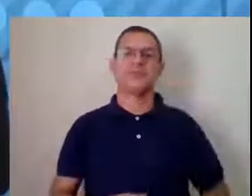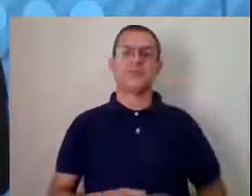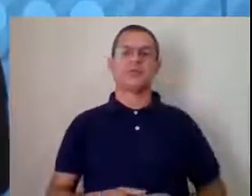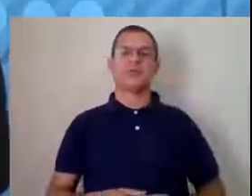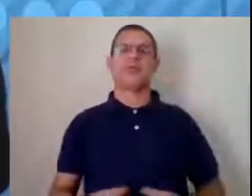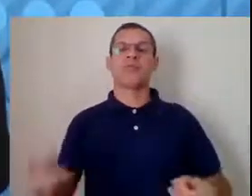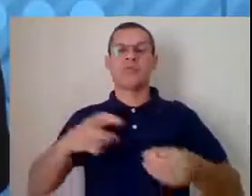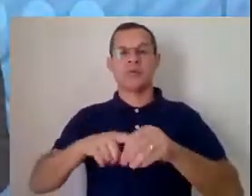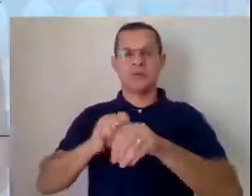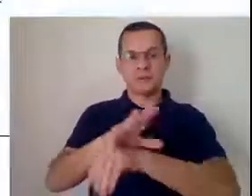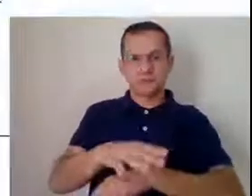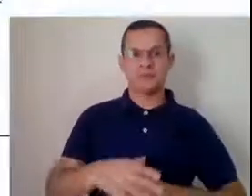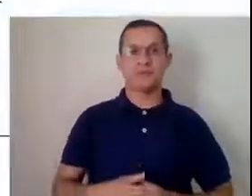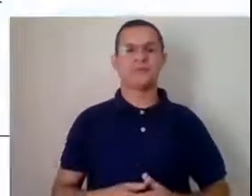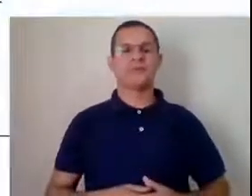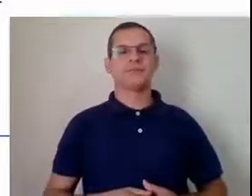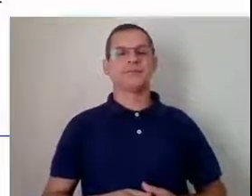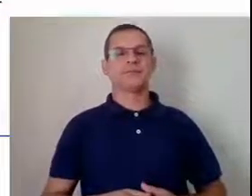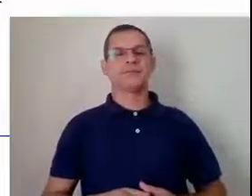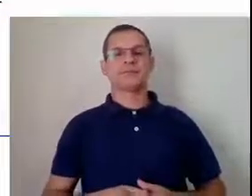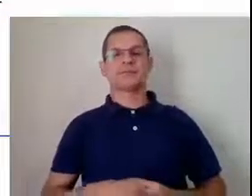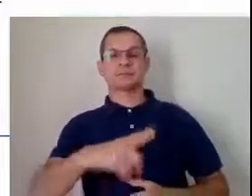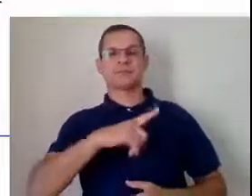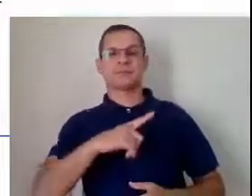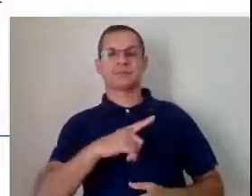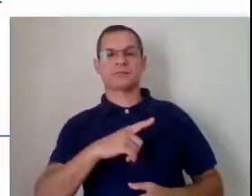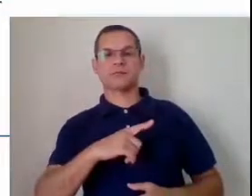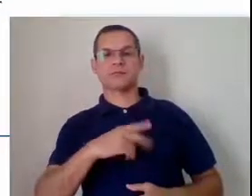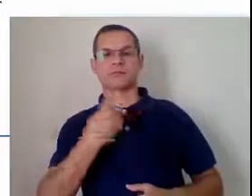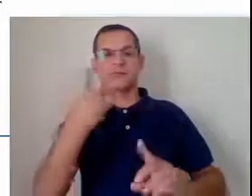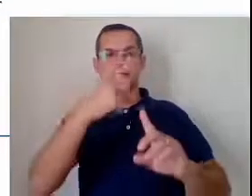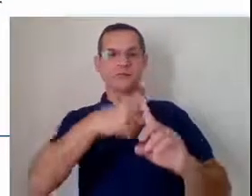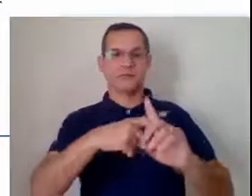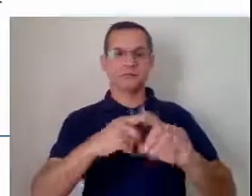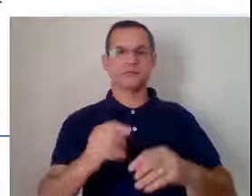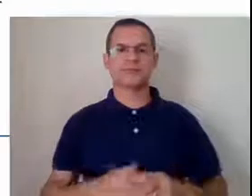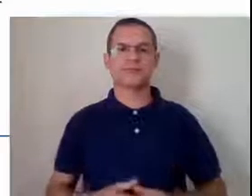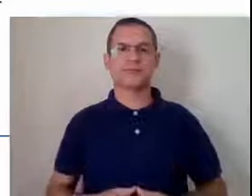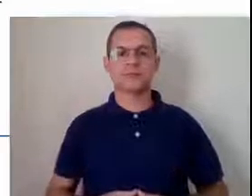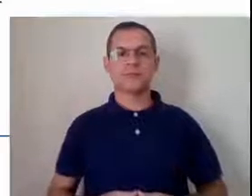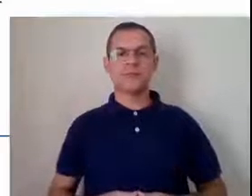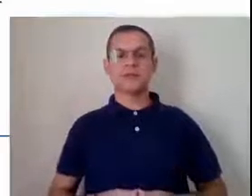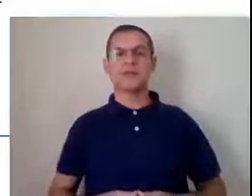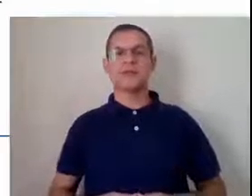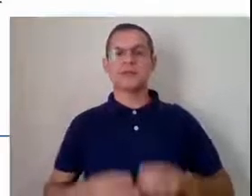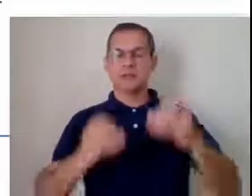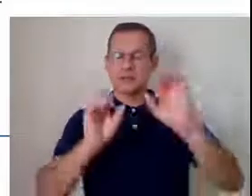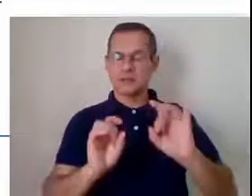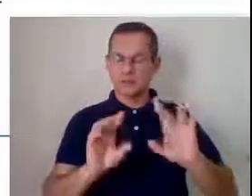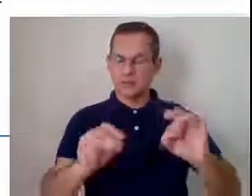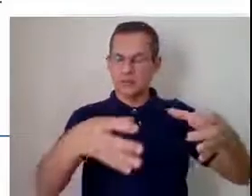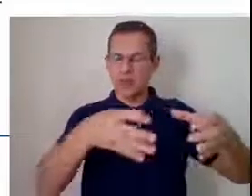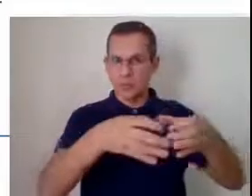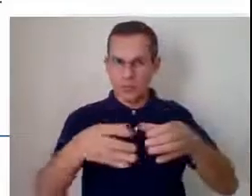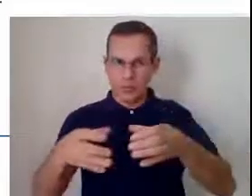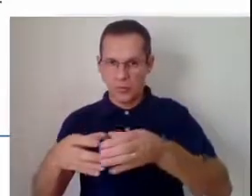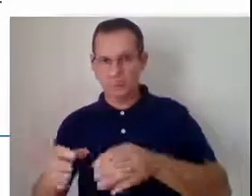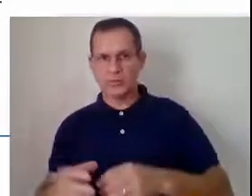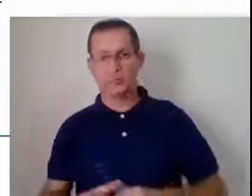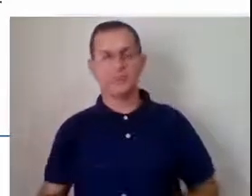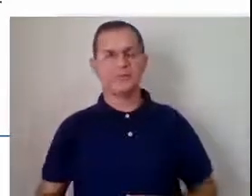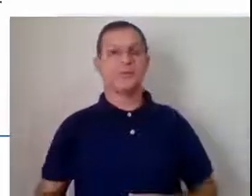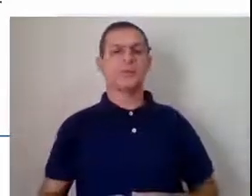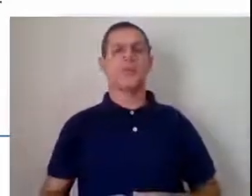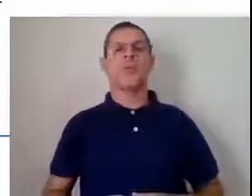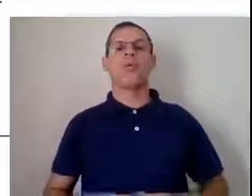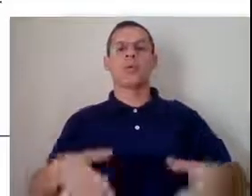Então, vamos voltar ao quadro. Há duas maneiras de especificar um conjunto, né?